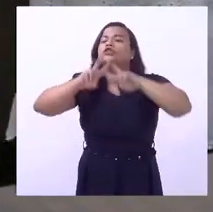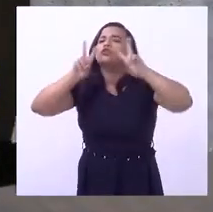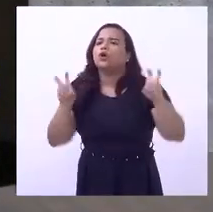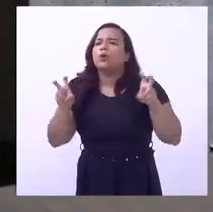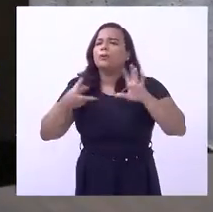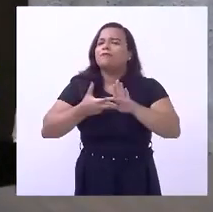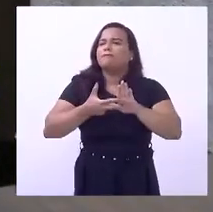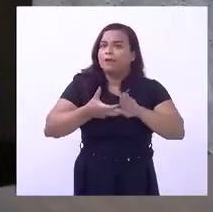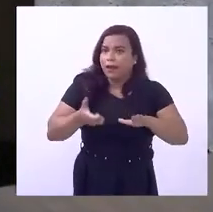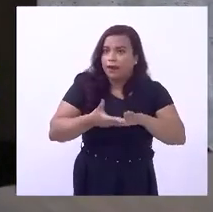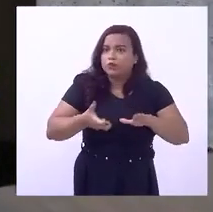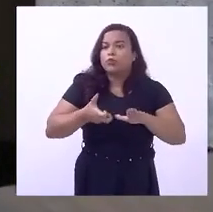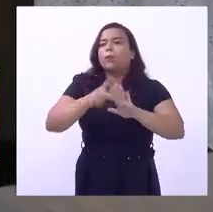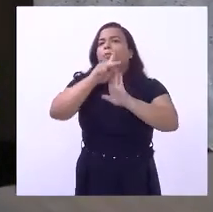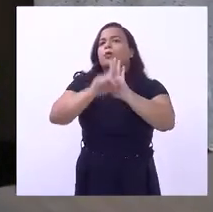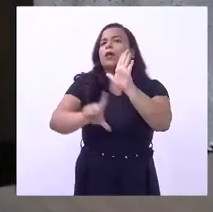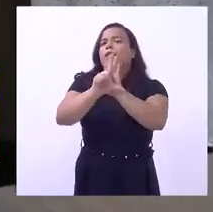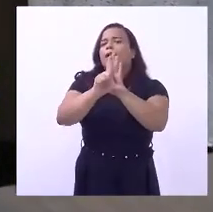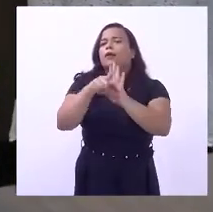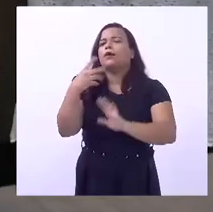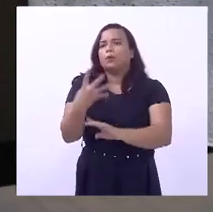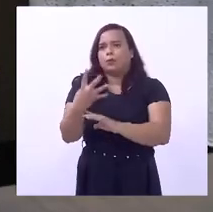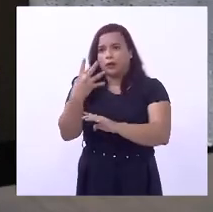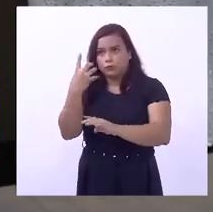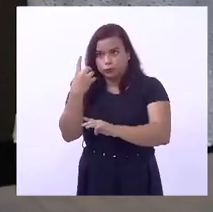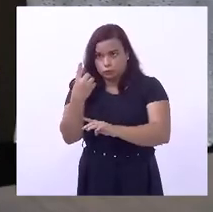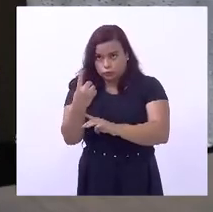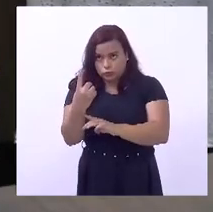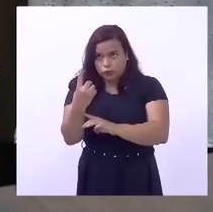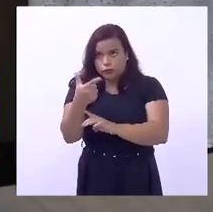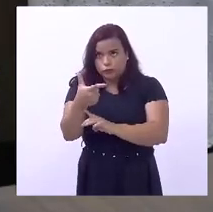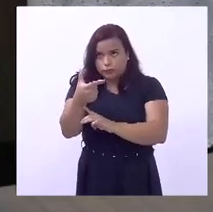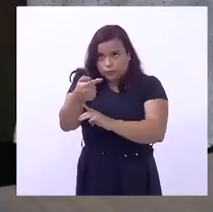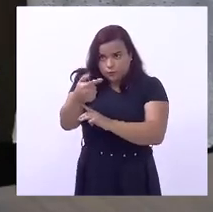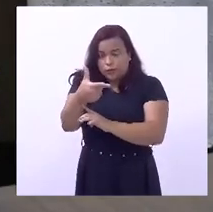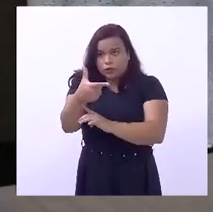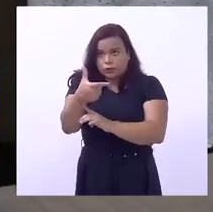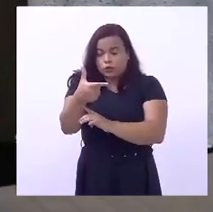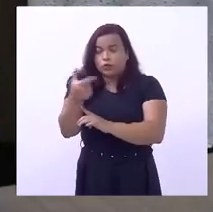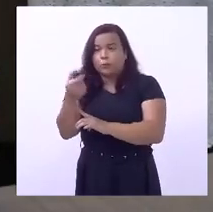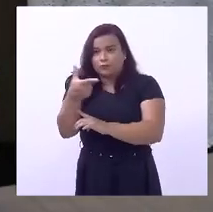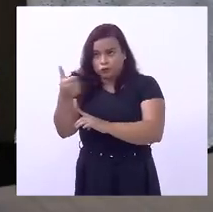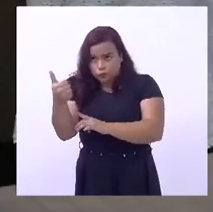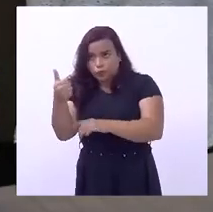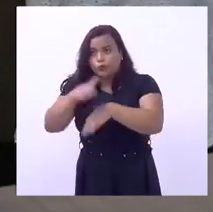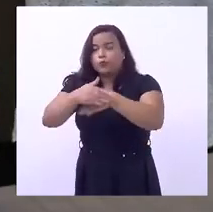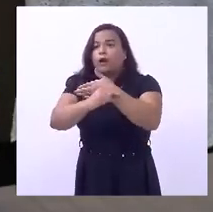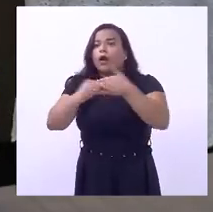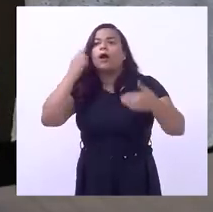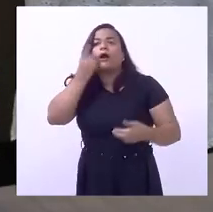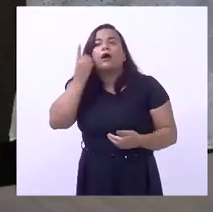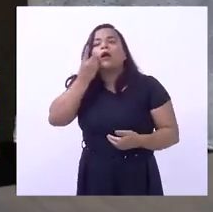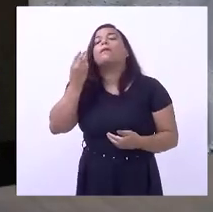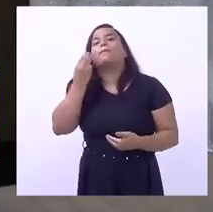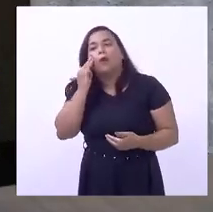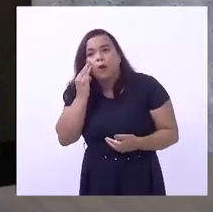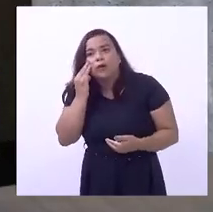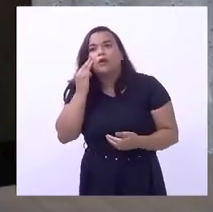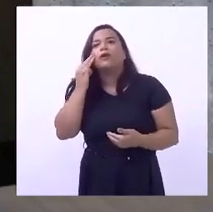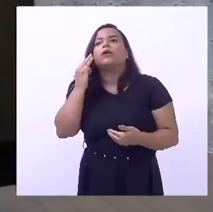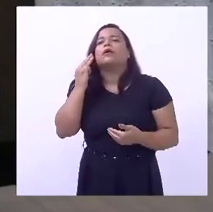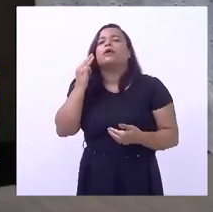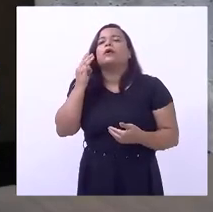do veto, né, ao projeto de lei 4127 de 2021, de autoria da deputada Mônica Francisco,